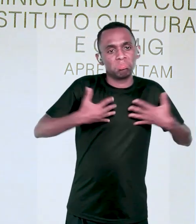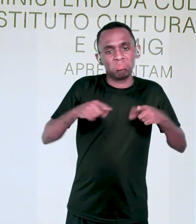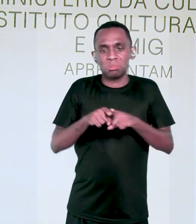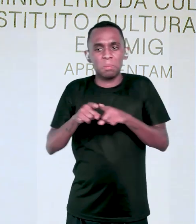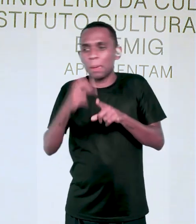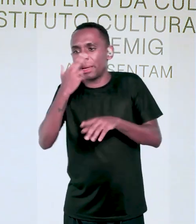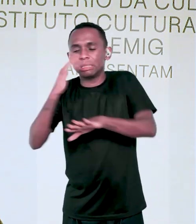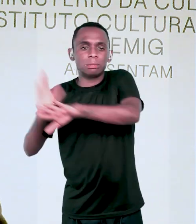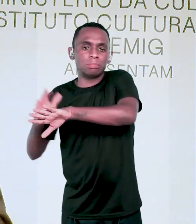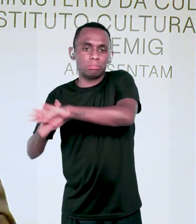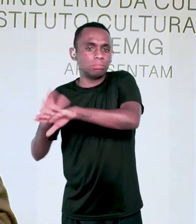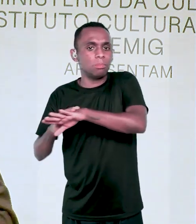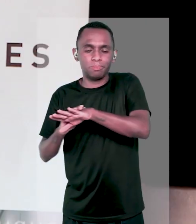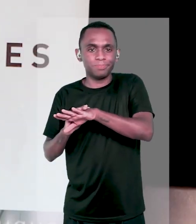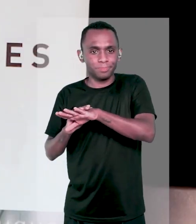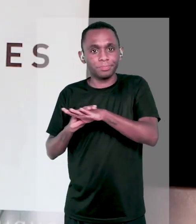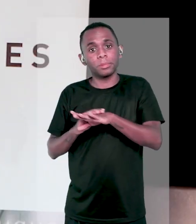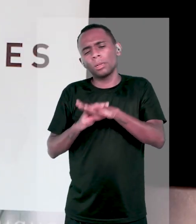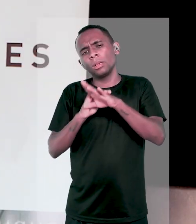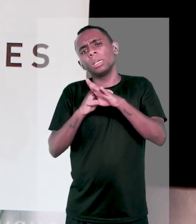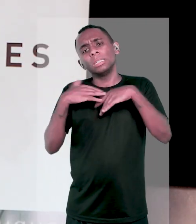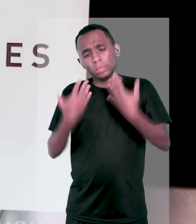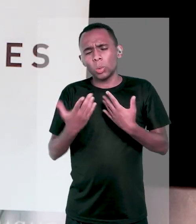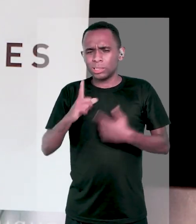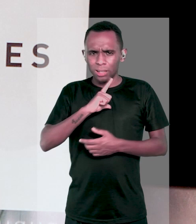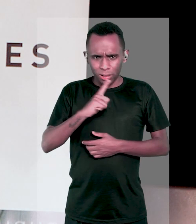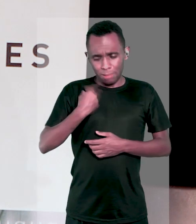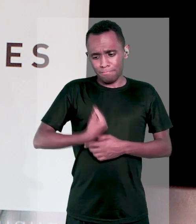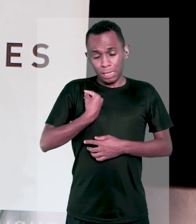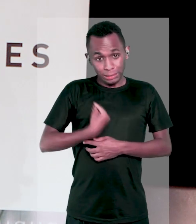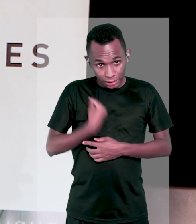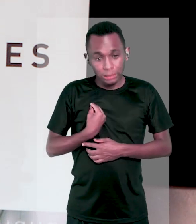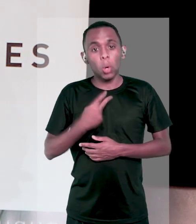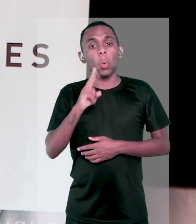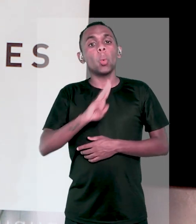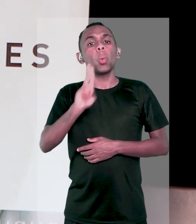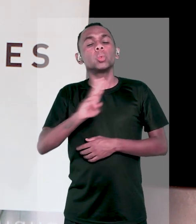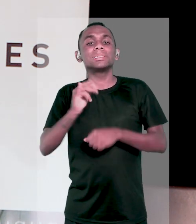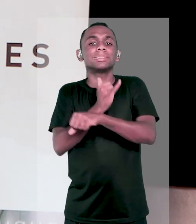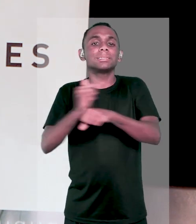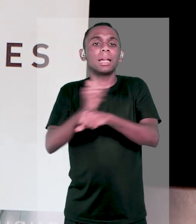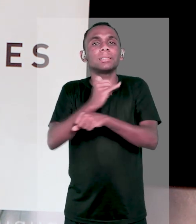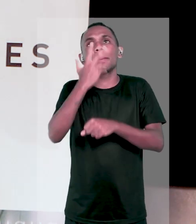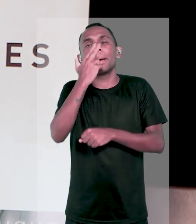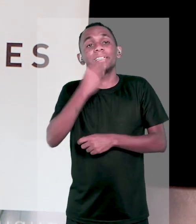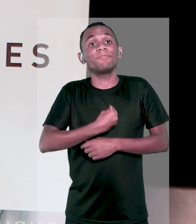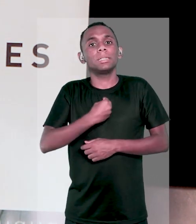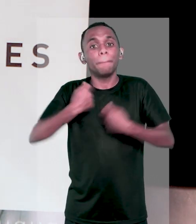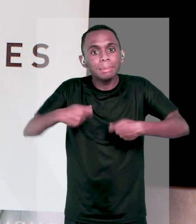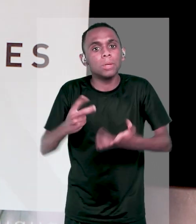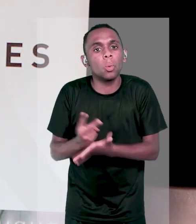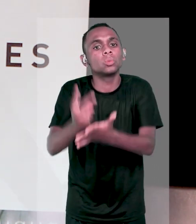rápido em algo que não pode se mudar a arte instaura